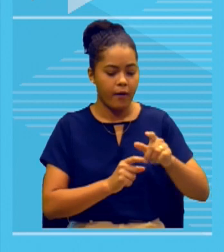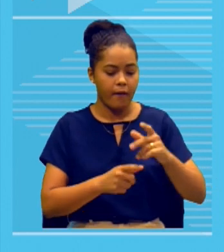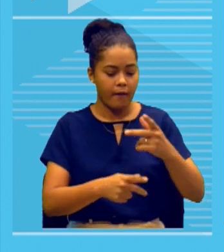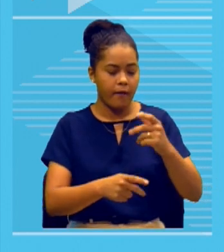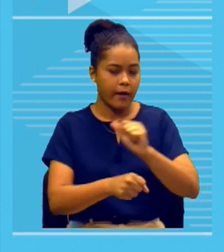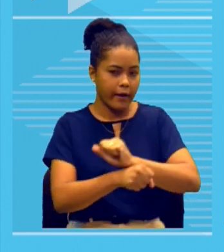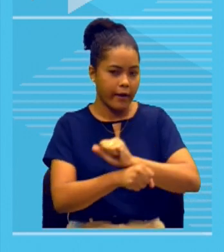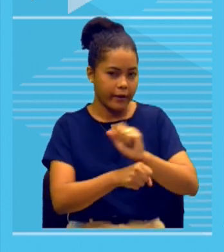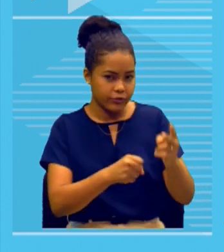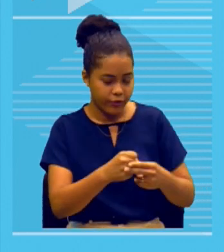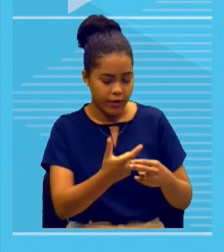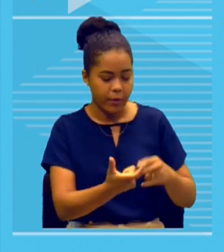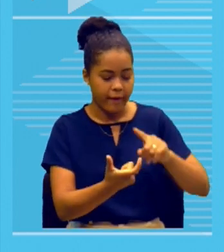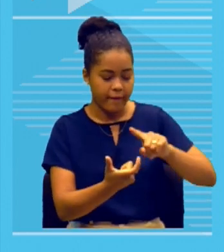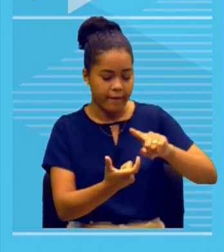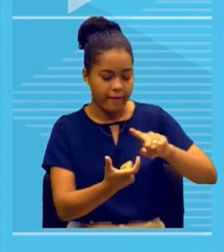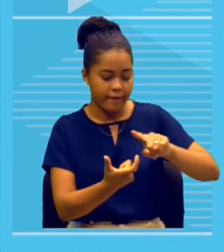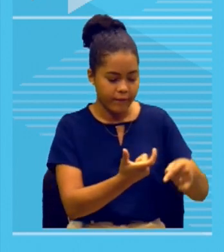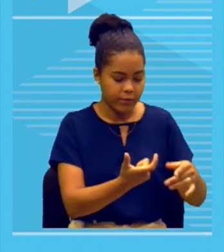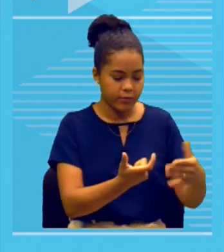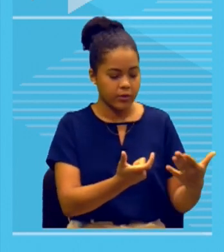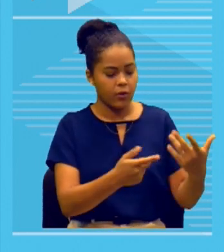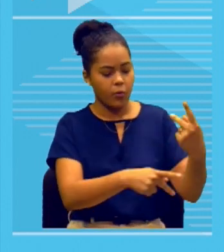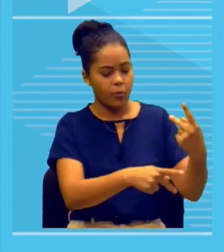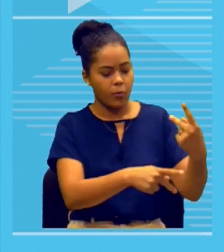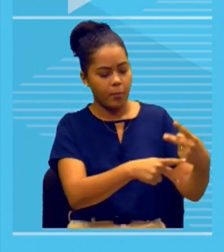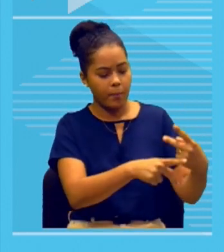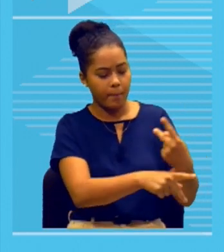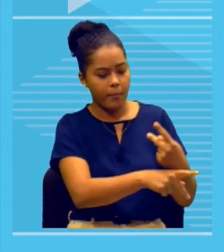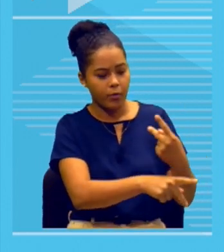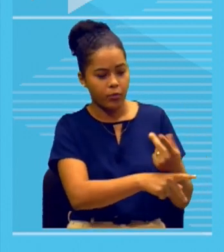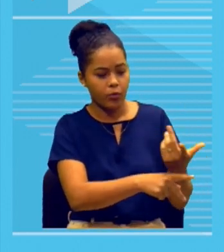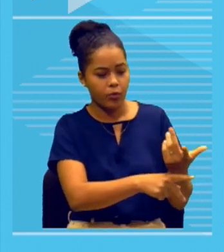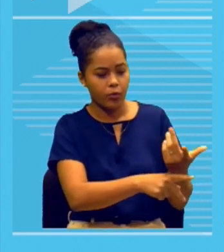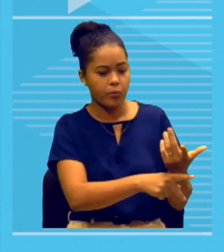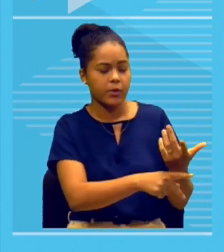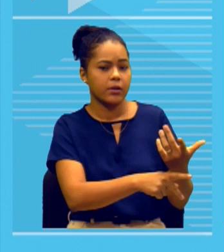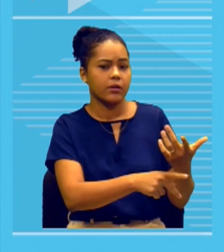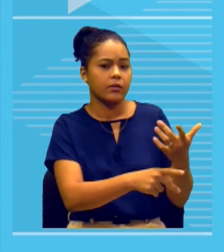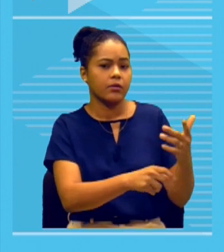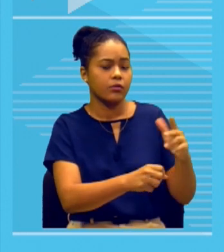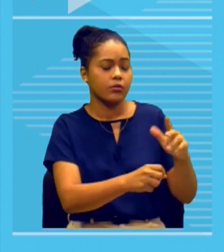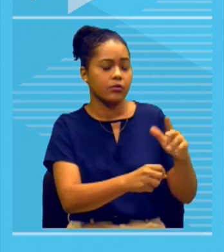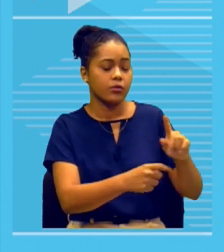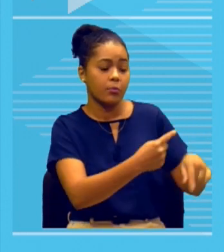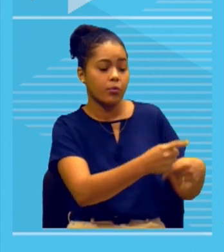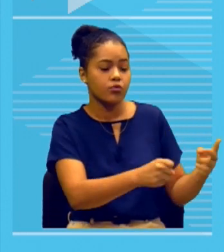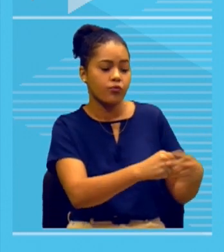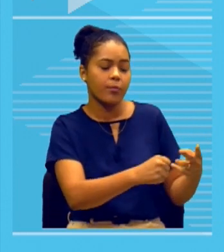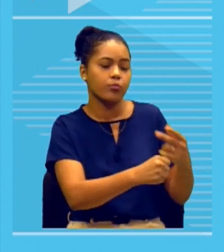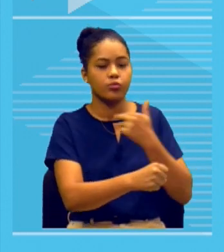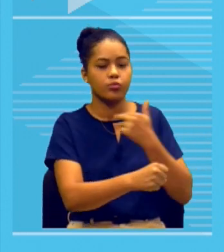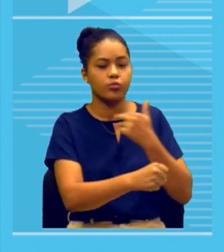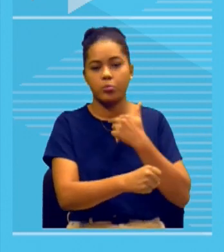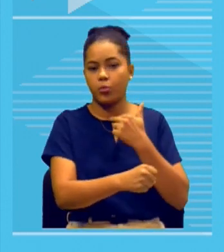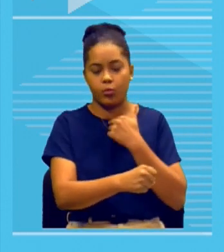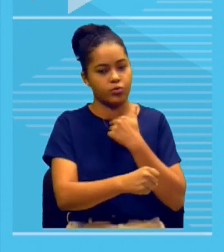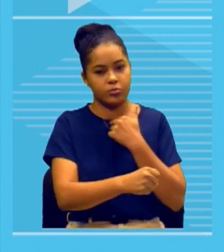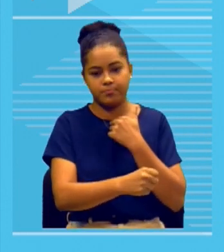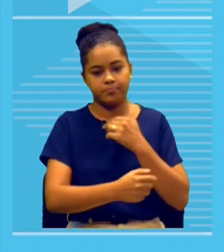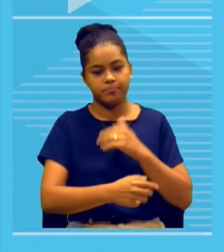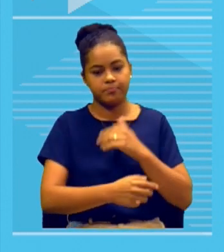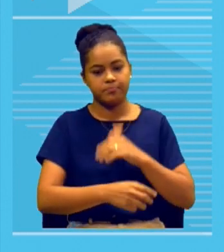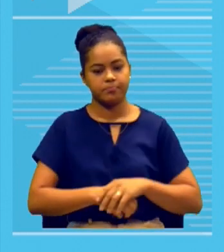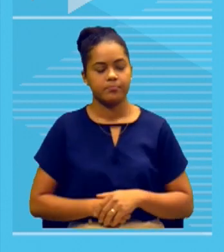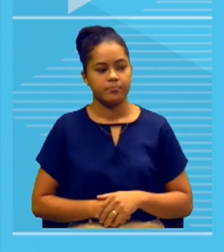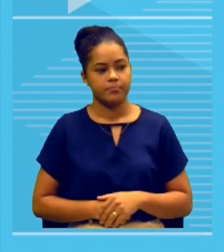advérbio aí eu não poderei usar o pronome oblíquo antes do verbo não poderei viu o novo Santo Antônio Como assim professor